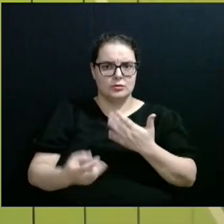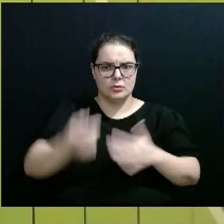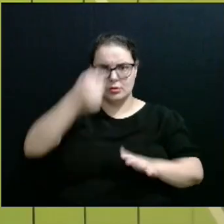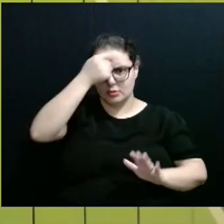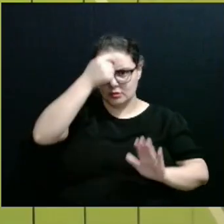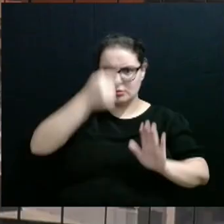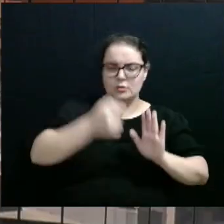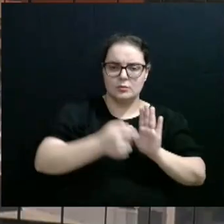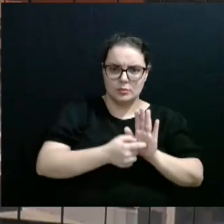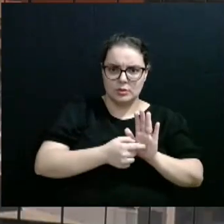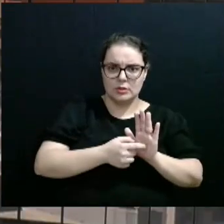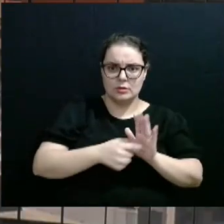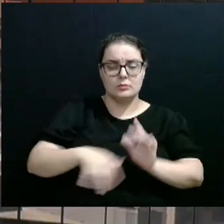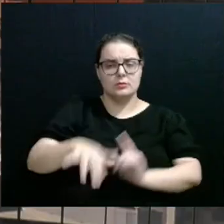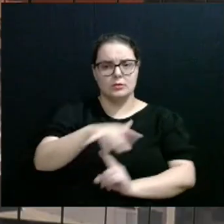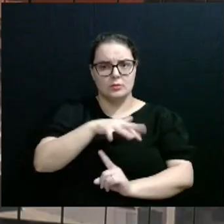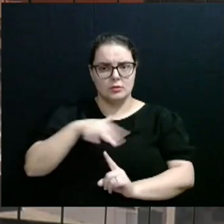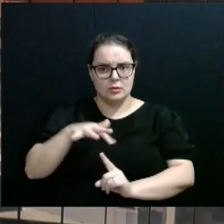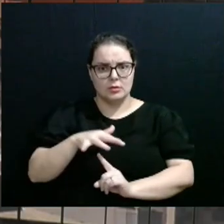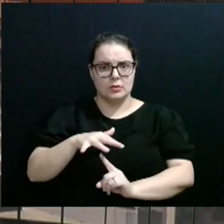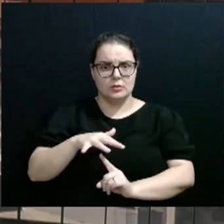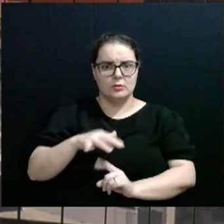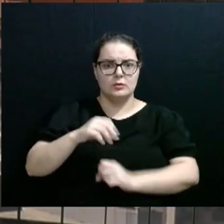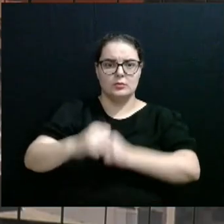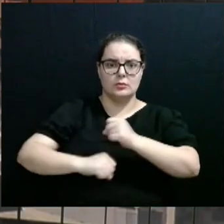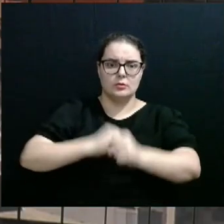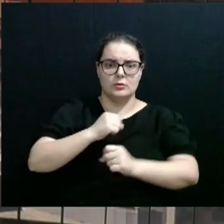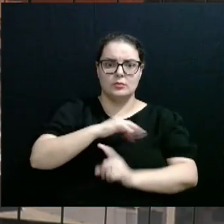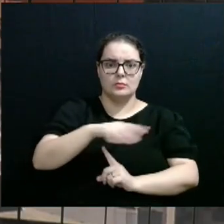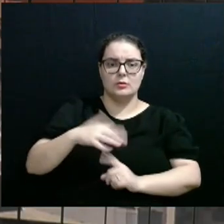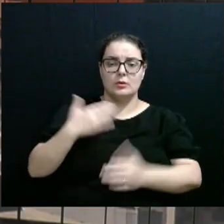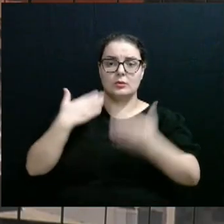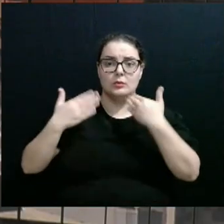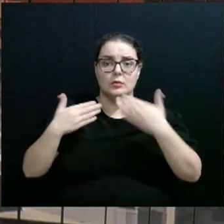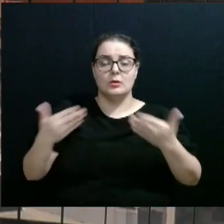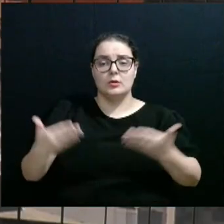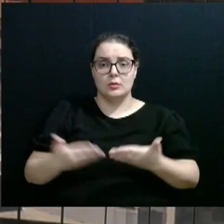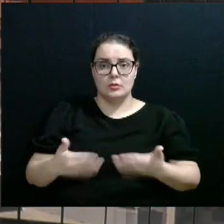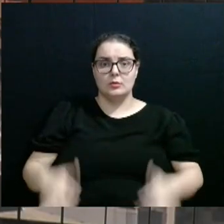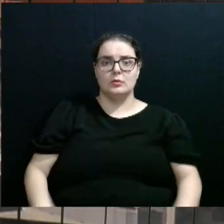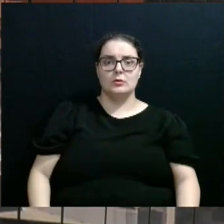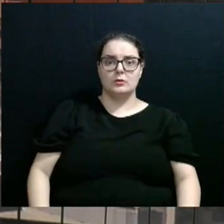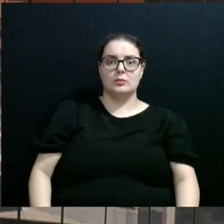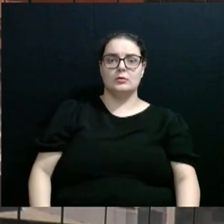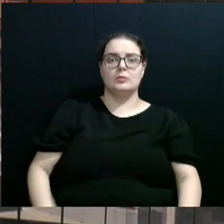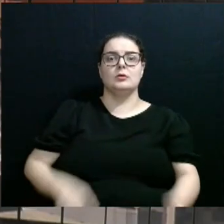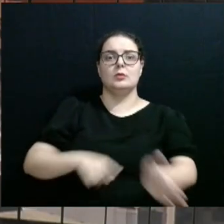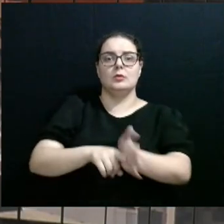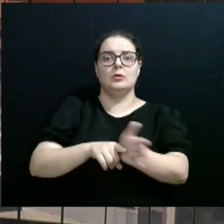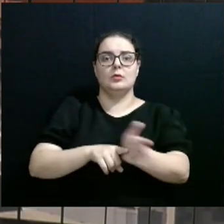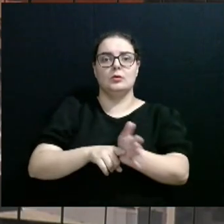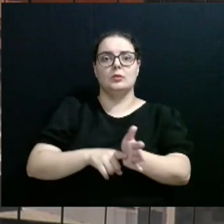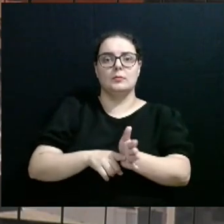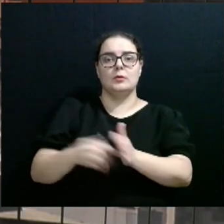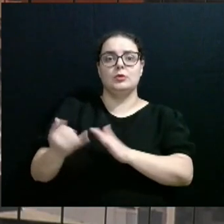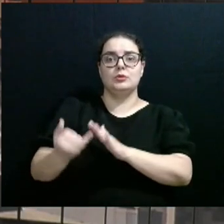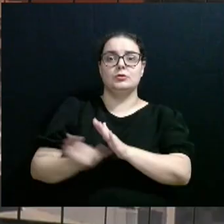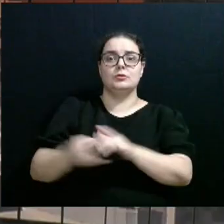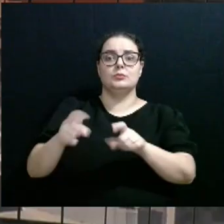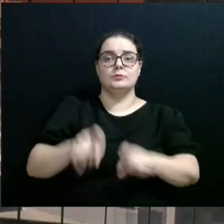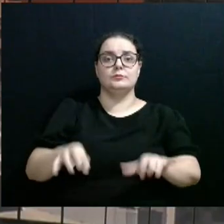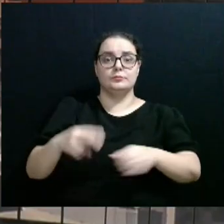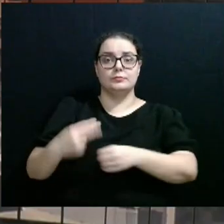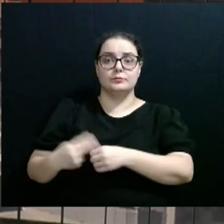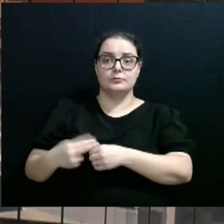no meio ambiente, o Giro Ambiental conversa hoje, então, com a pesquisadora do Instituto de Computação da Unicamp, a